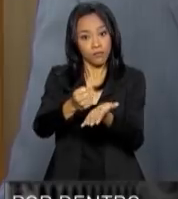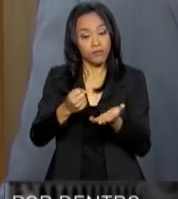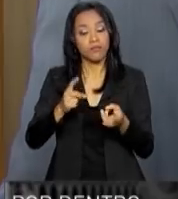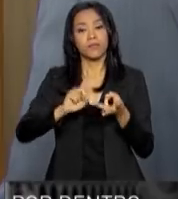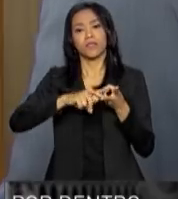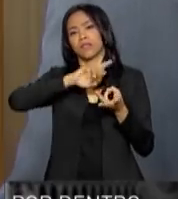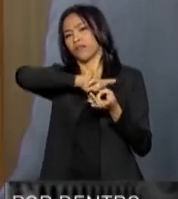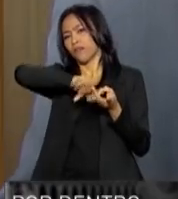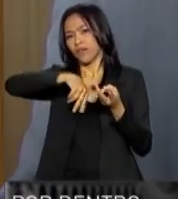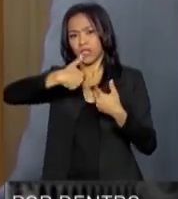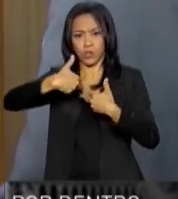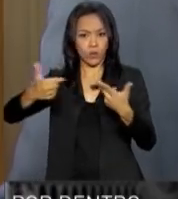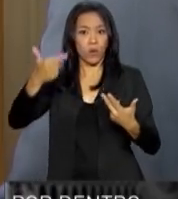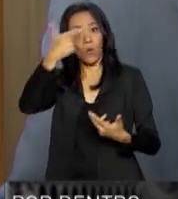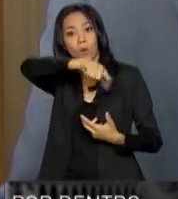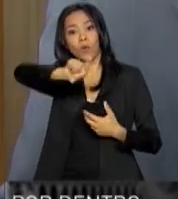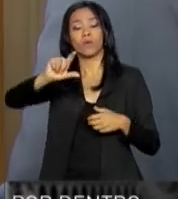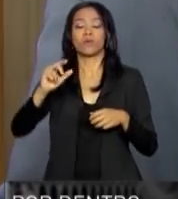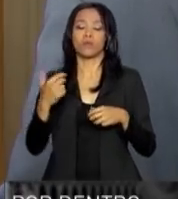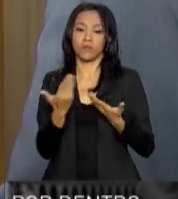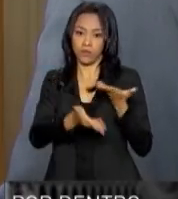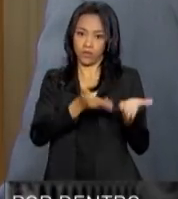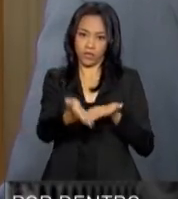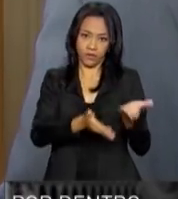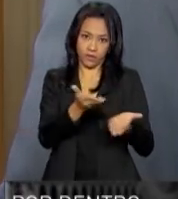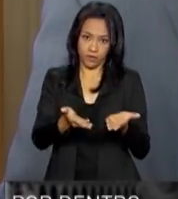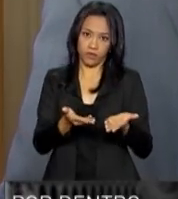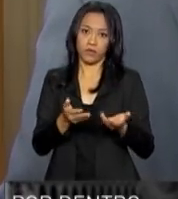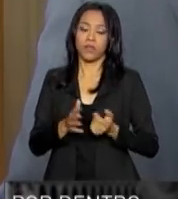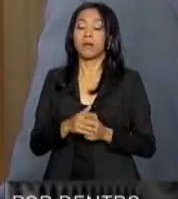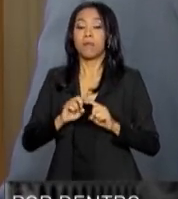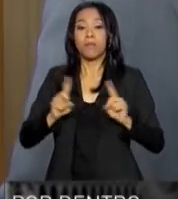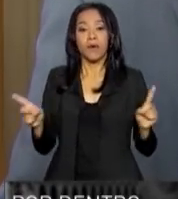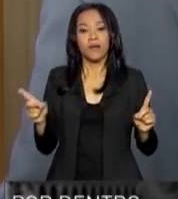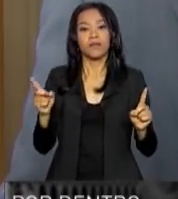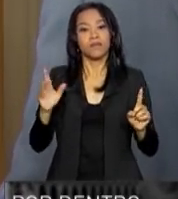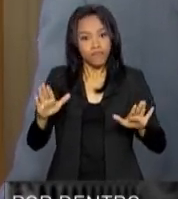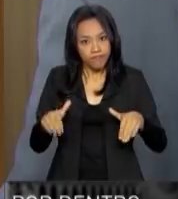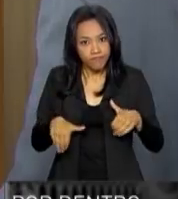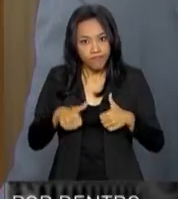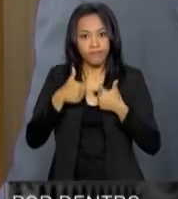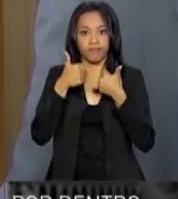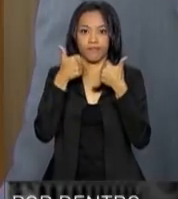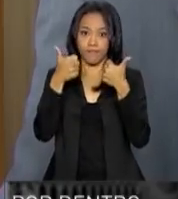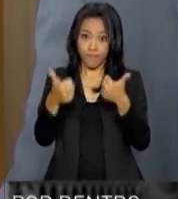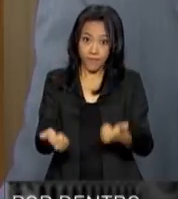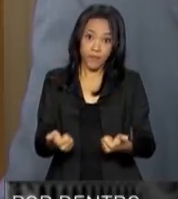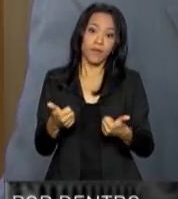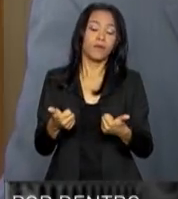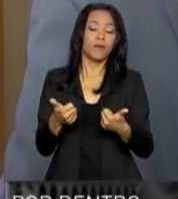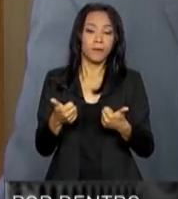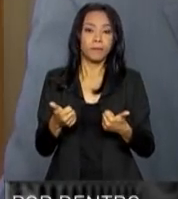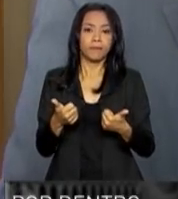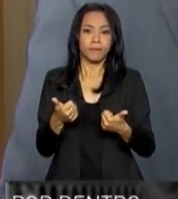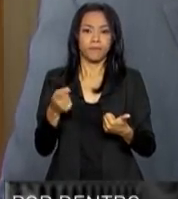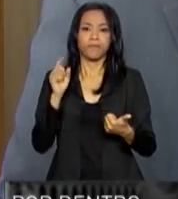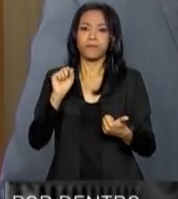que essa pequena parte ainda não afeta o movimento mas melhora punha absurdamente a